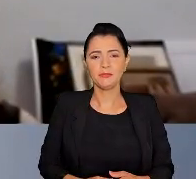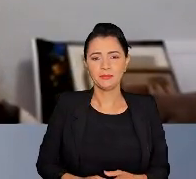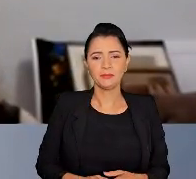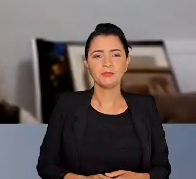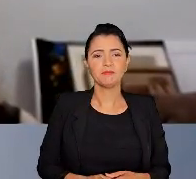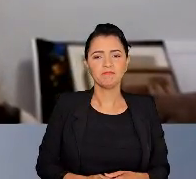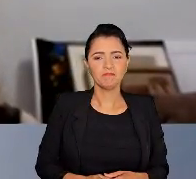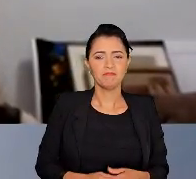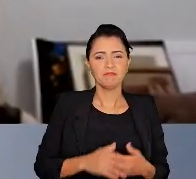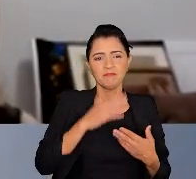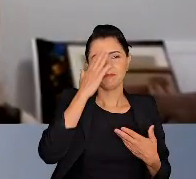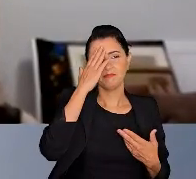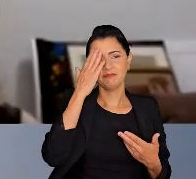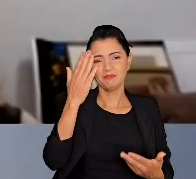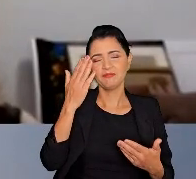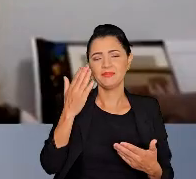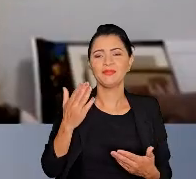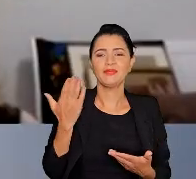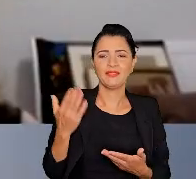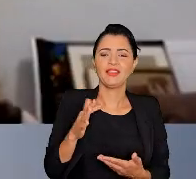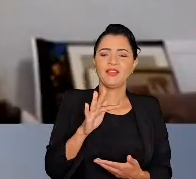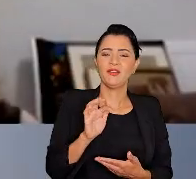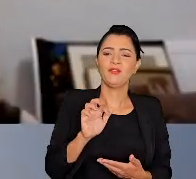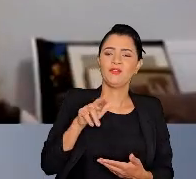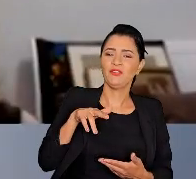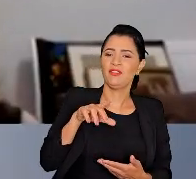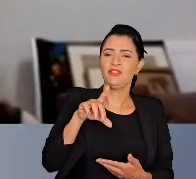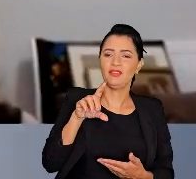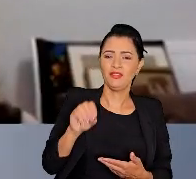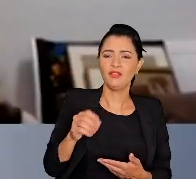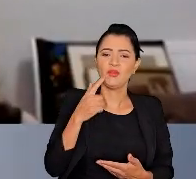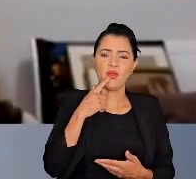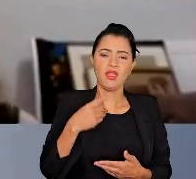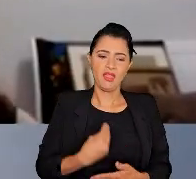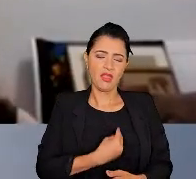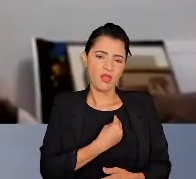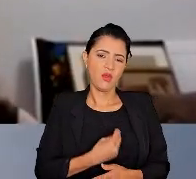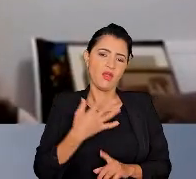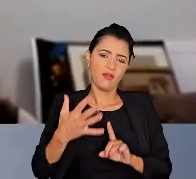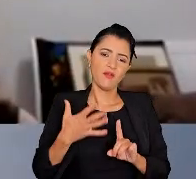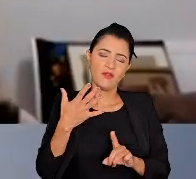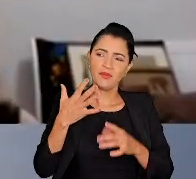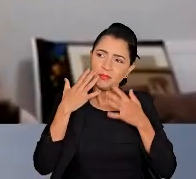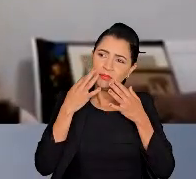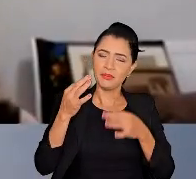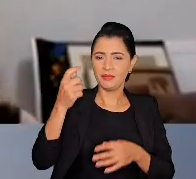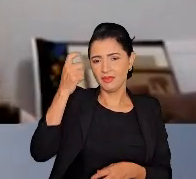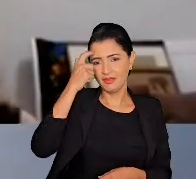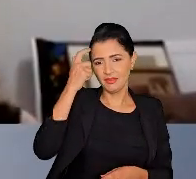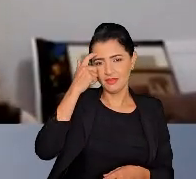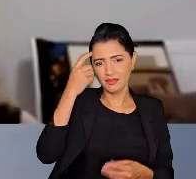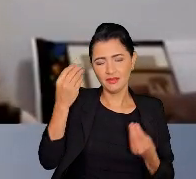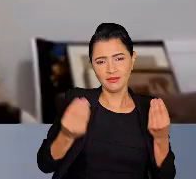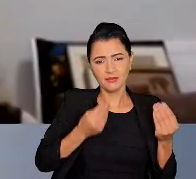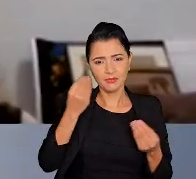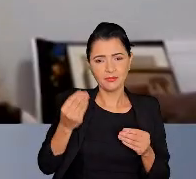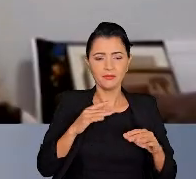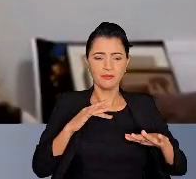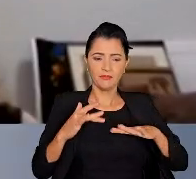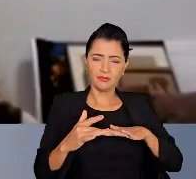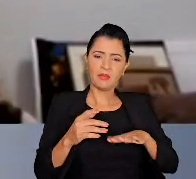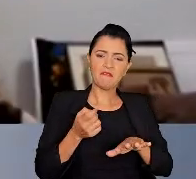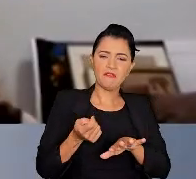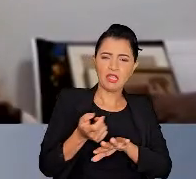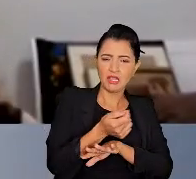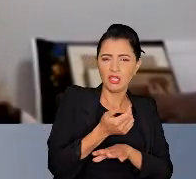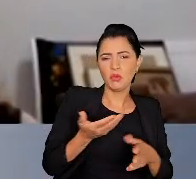Muito obrigada, doutor Fernando. Eu estava aqui com a sua fala pensando, não é? As fake news que rodam hoje